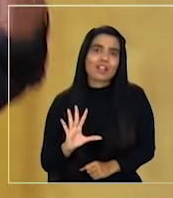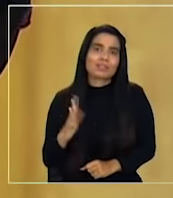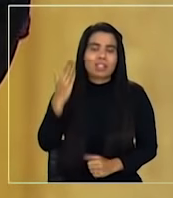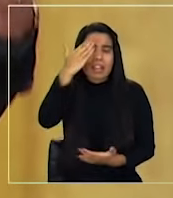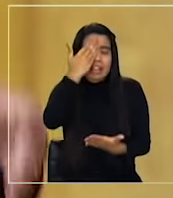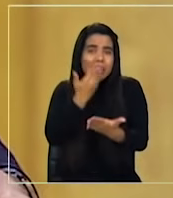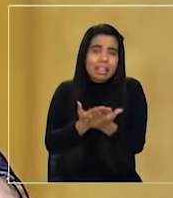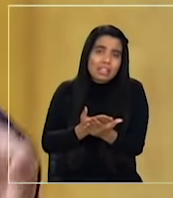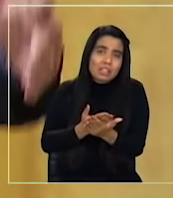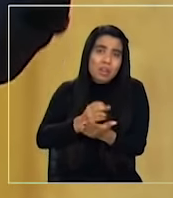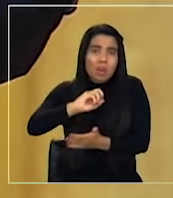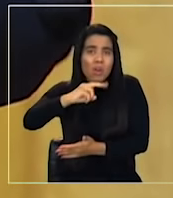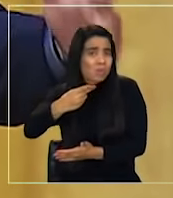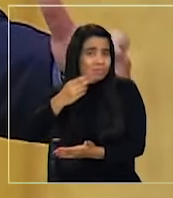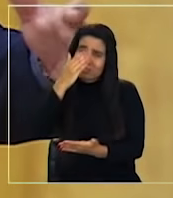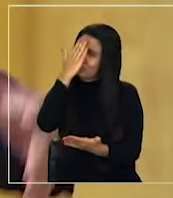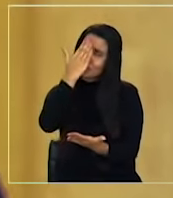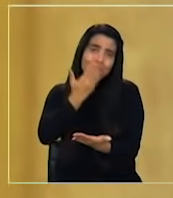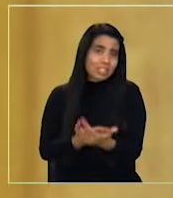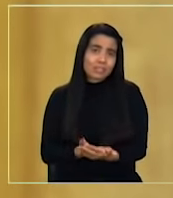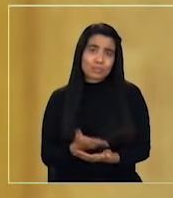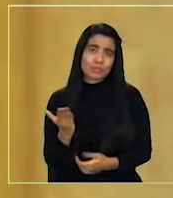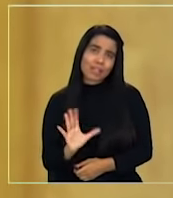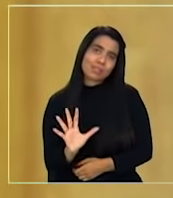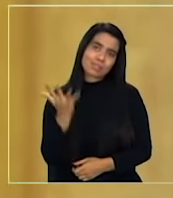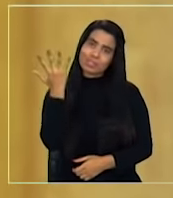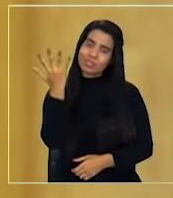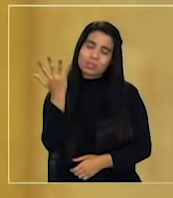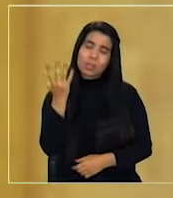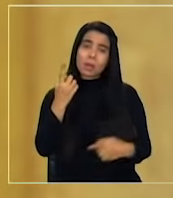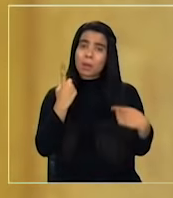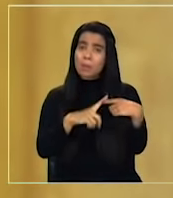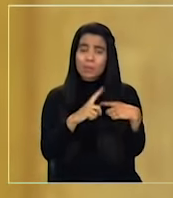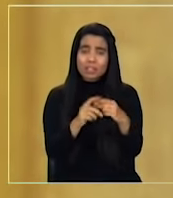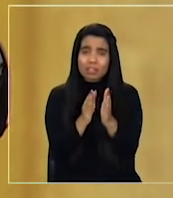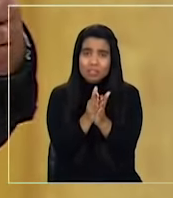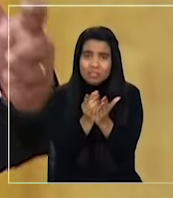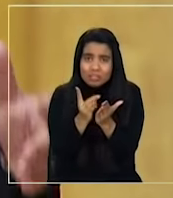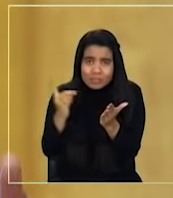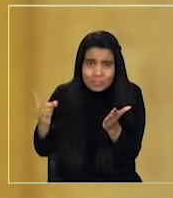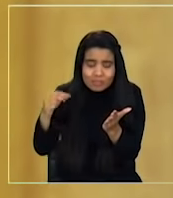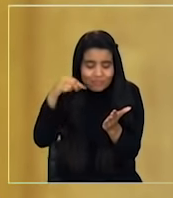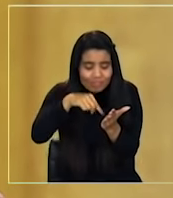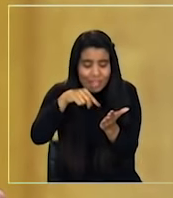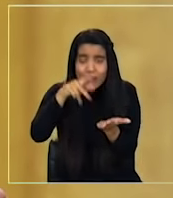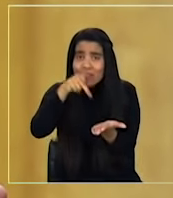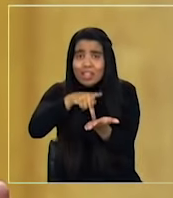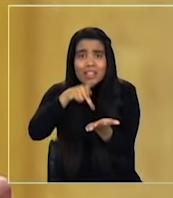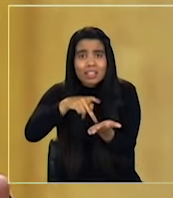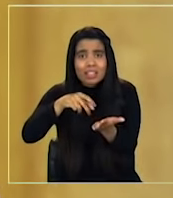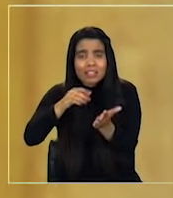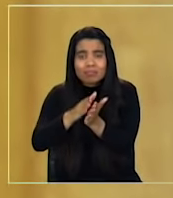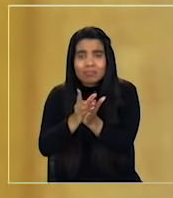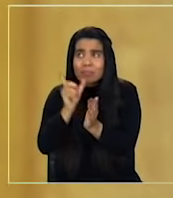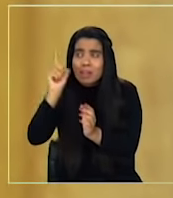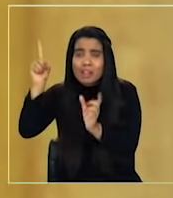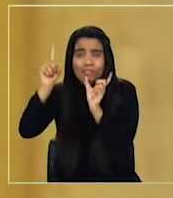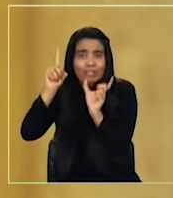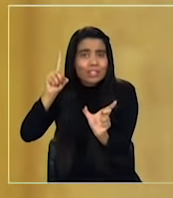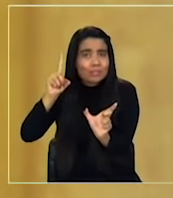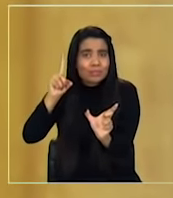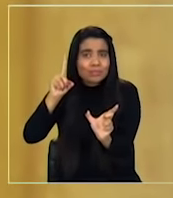não, vão acontecer e já estão acontecendo, porque a Escritura não pode ser anulada. Então, aquilo